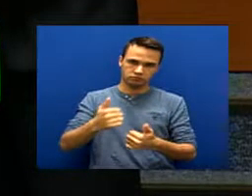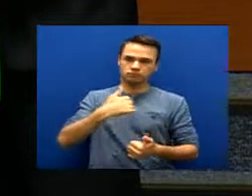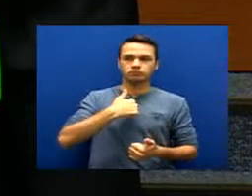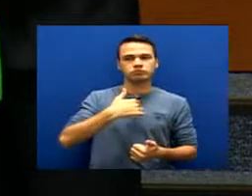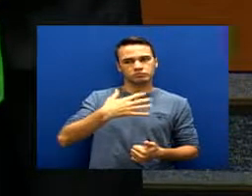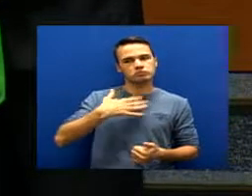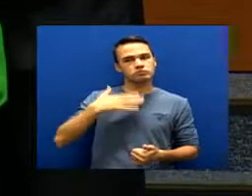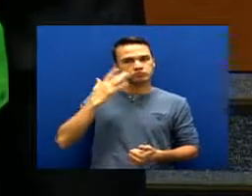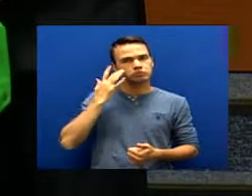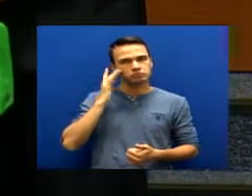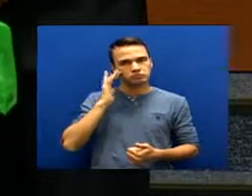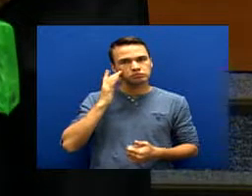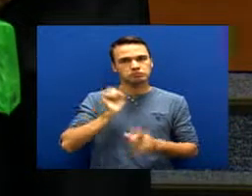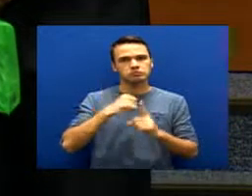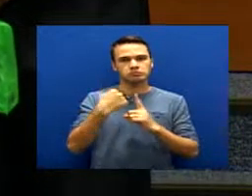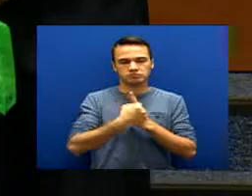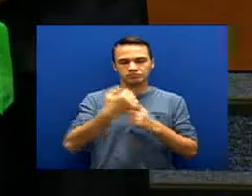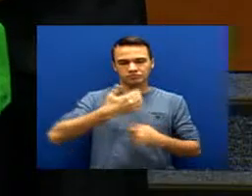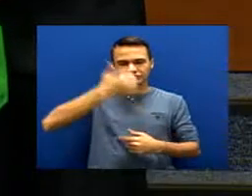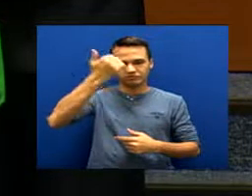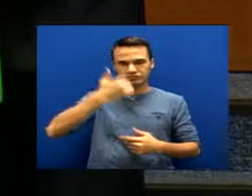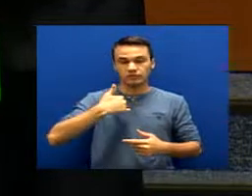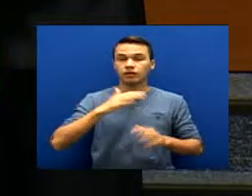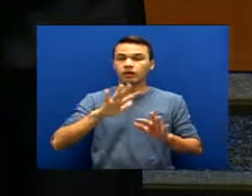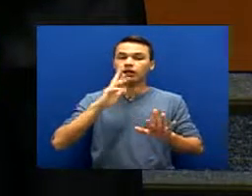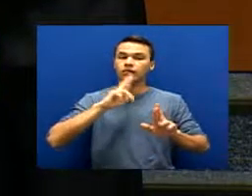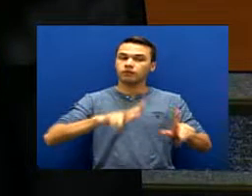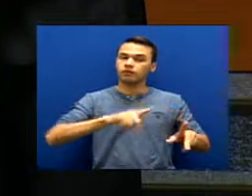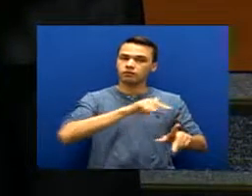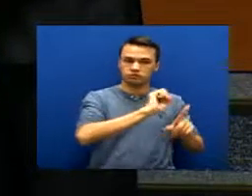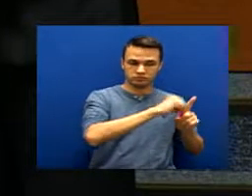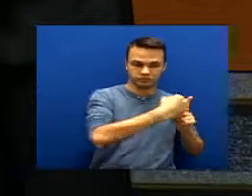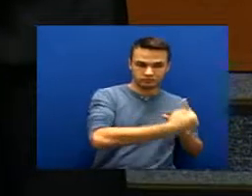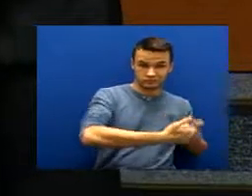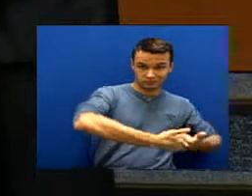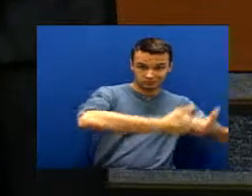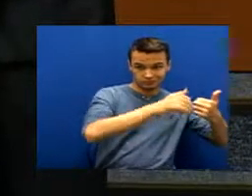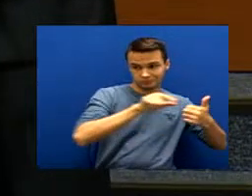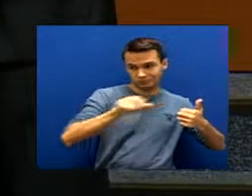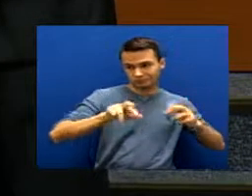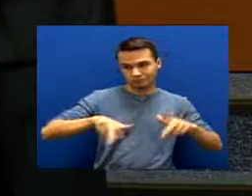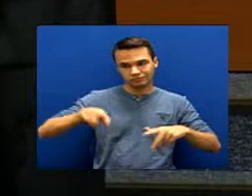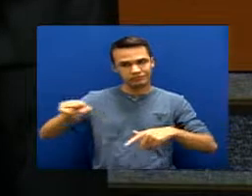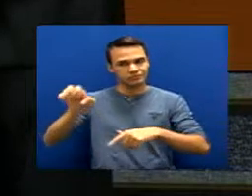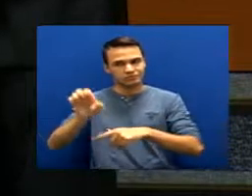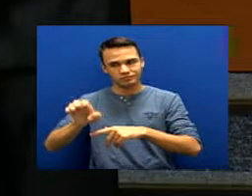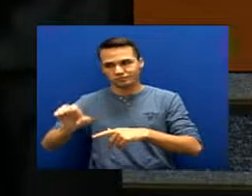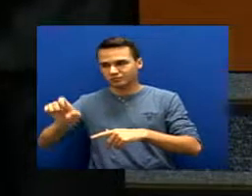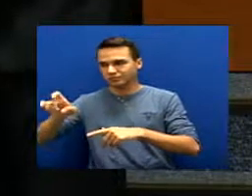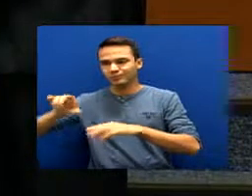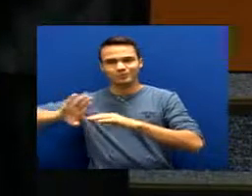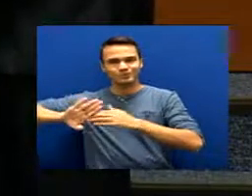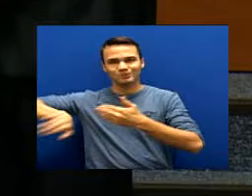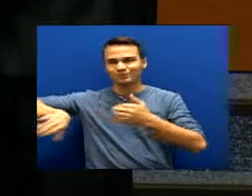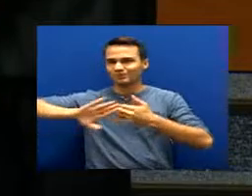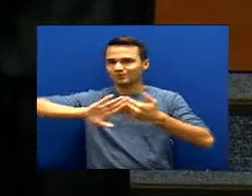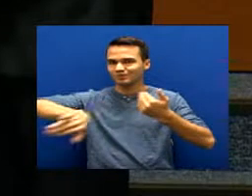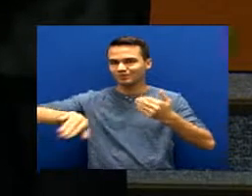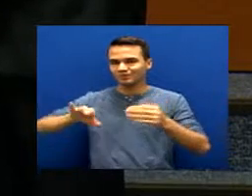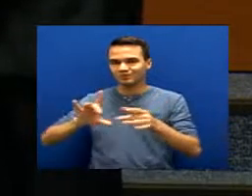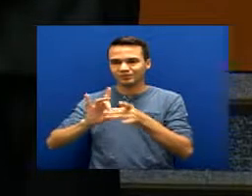E o Zé Rosa é uma referência, inclusive para mim, para todos nós que trabalhamos na área social,